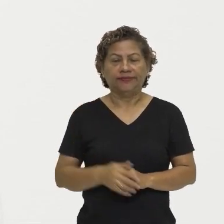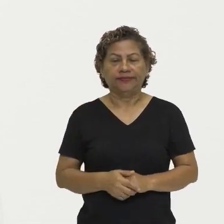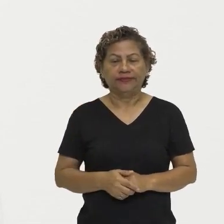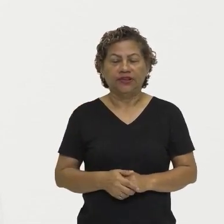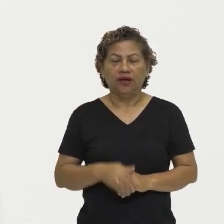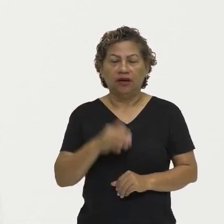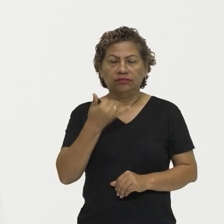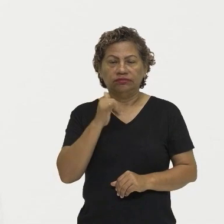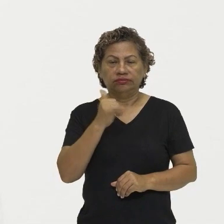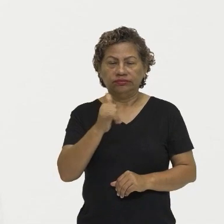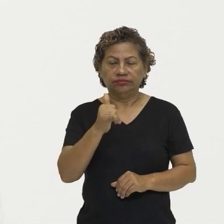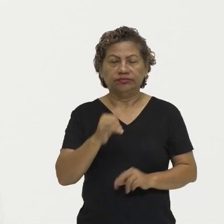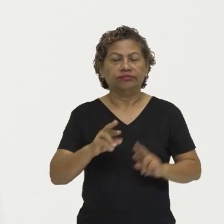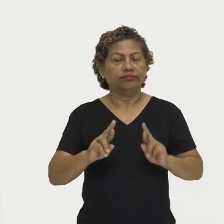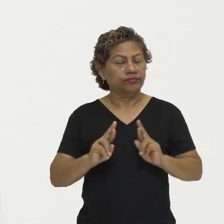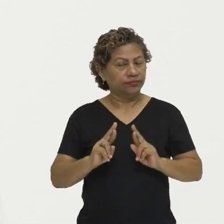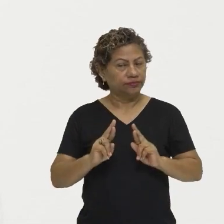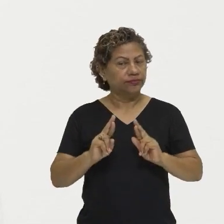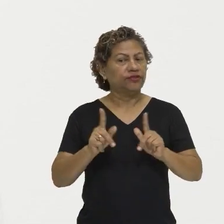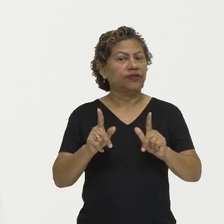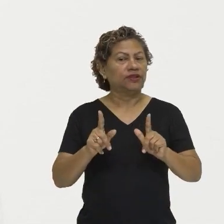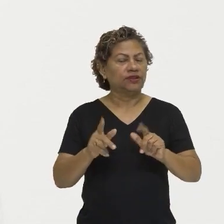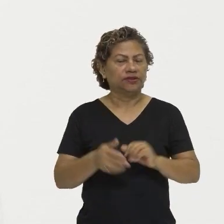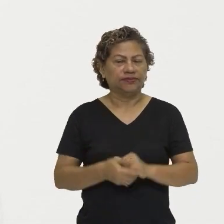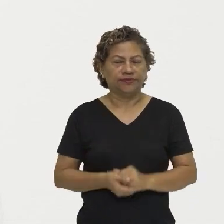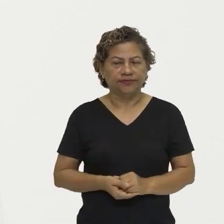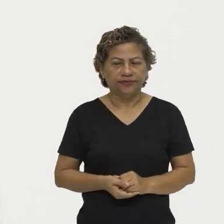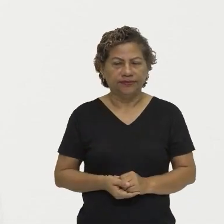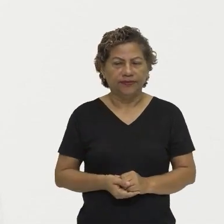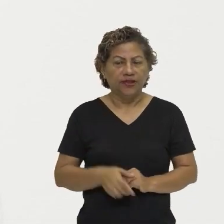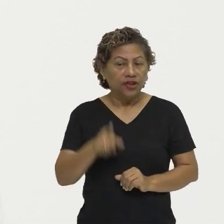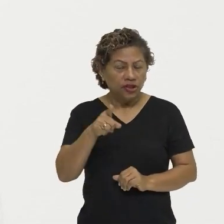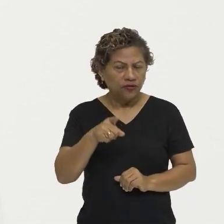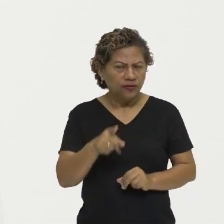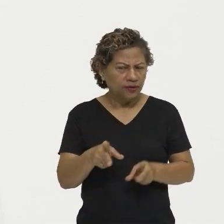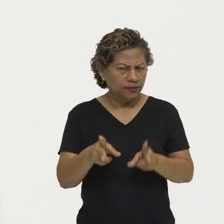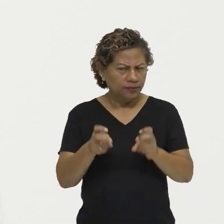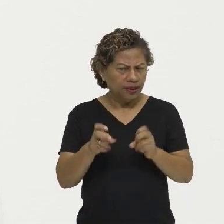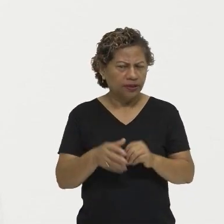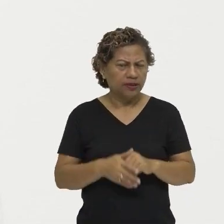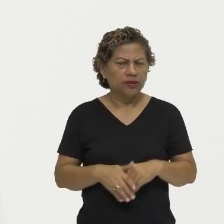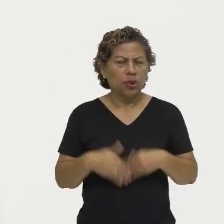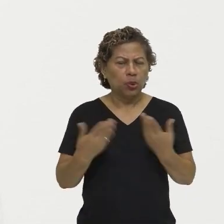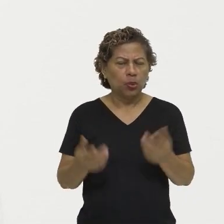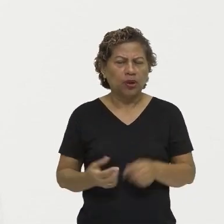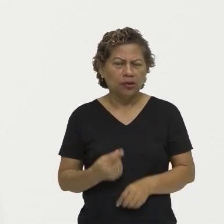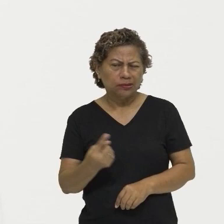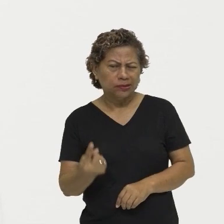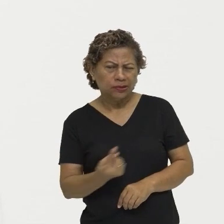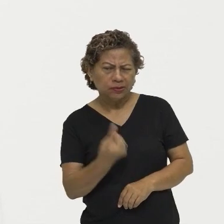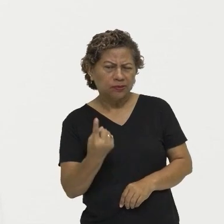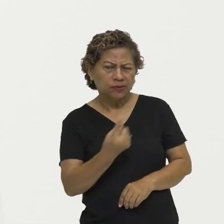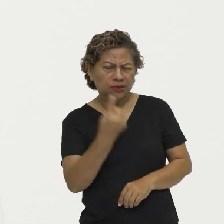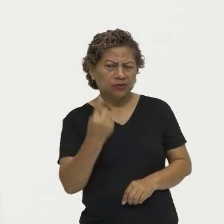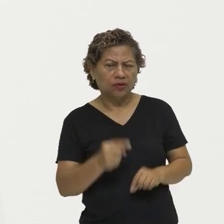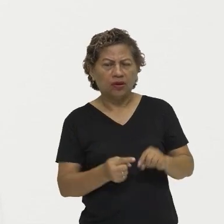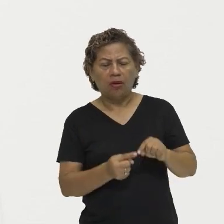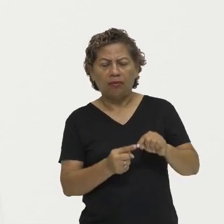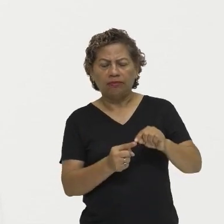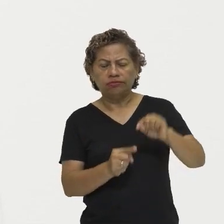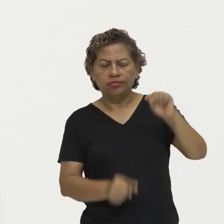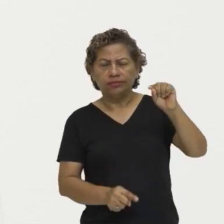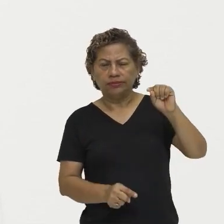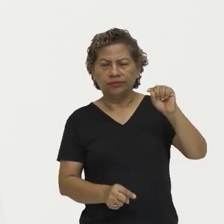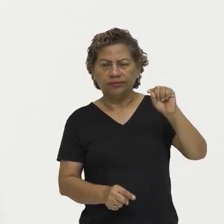potencial gravitacional diferente. E aí é bom que você já saiba, quanto maior o valor da altura, maior o valor